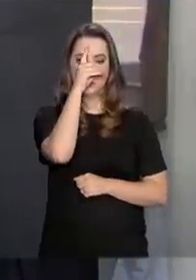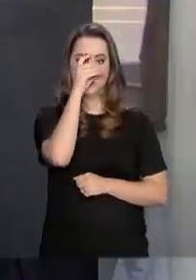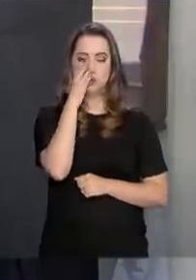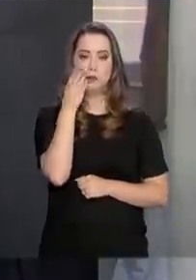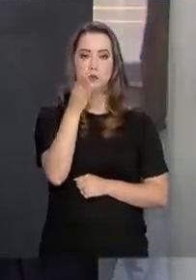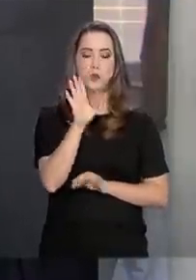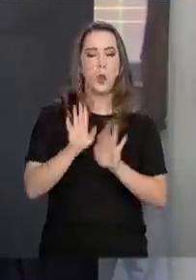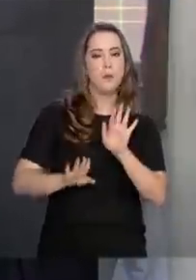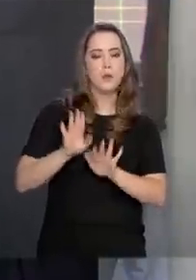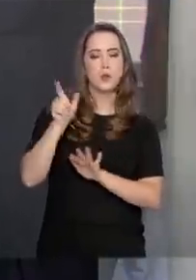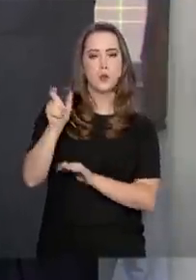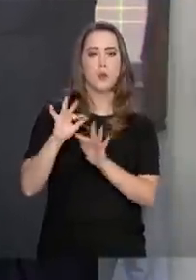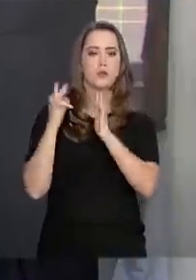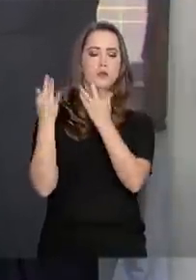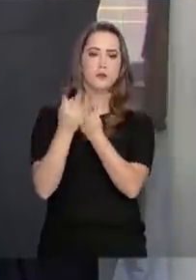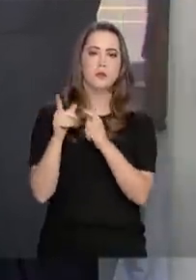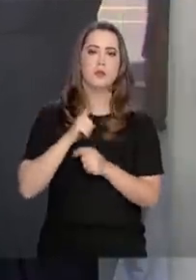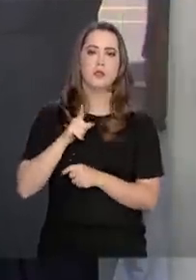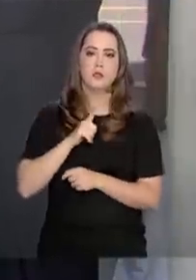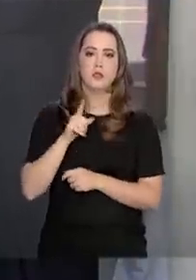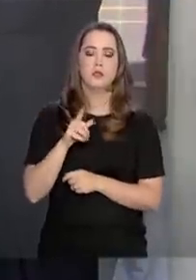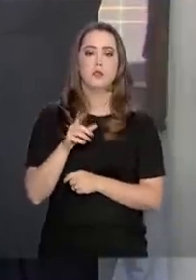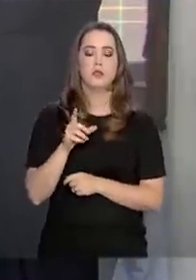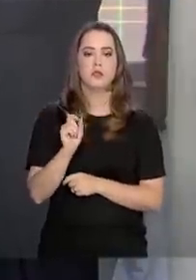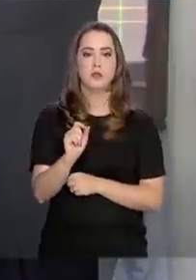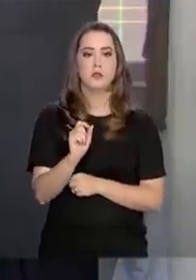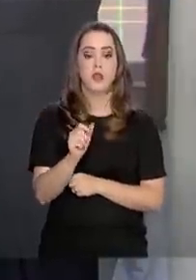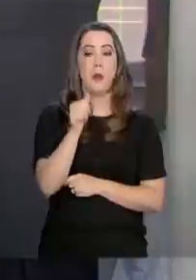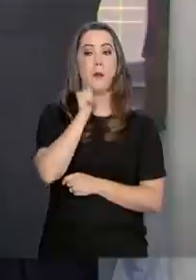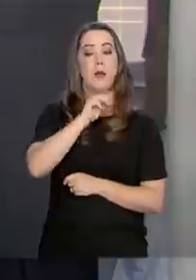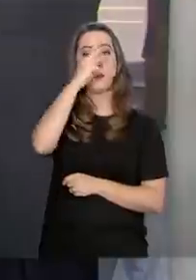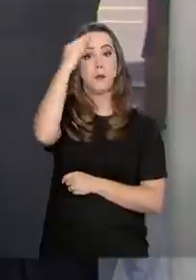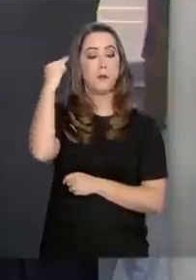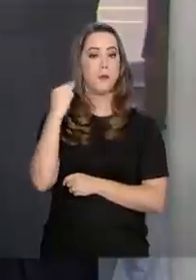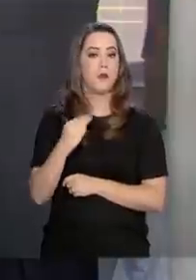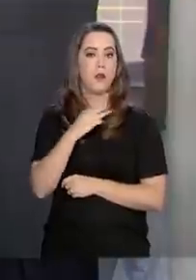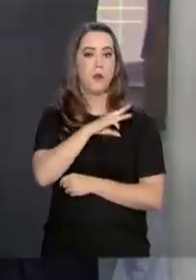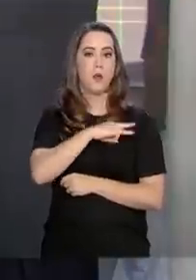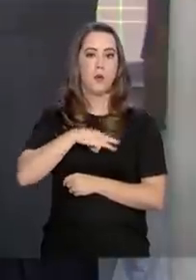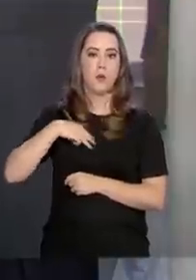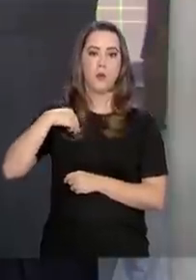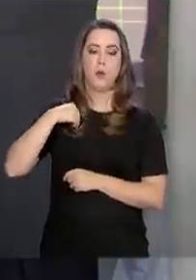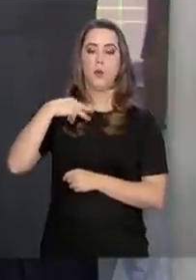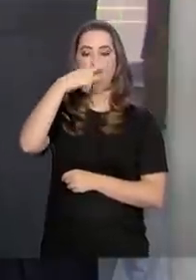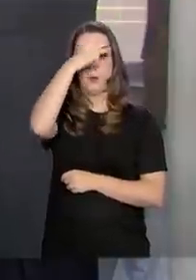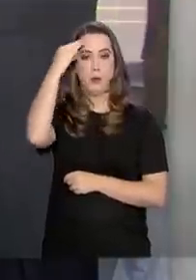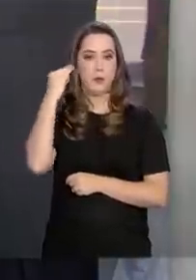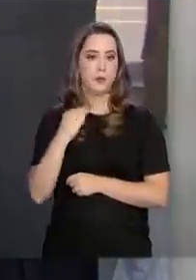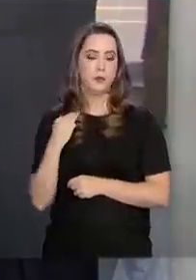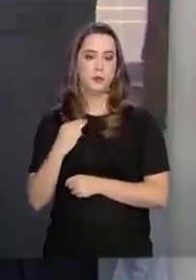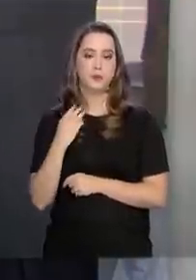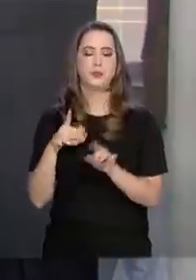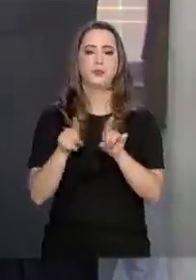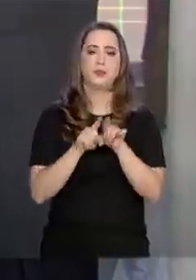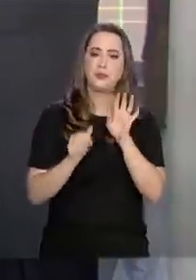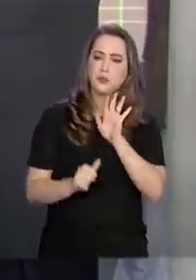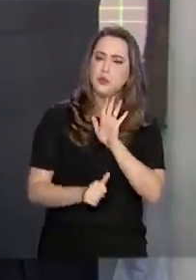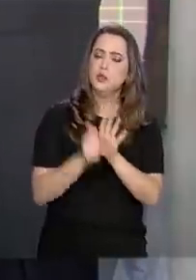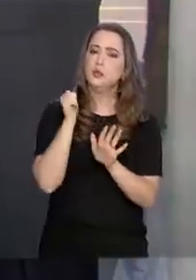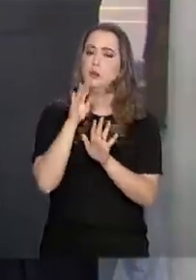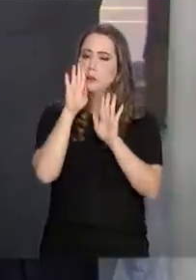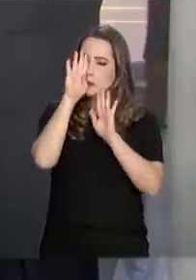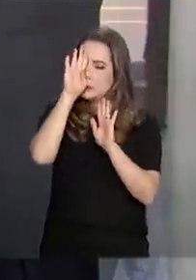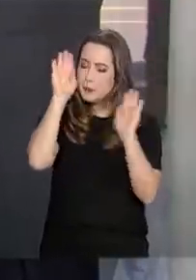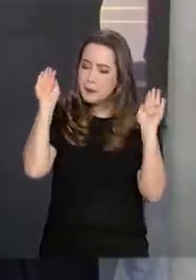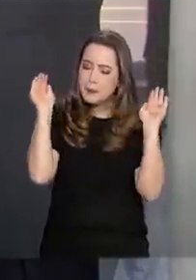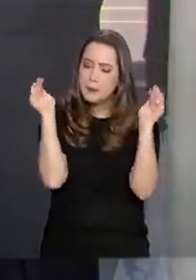Einstein alguns familiares, entre eles a primeira-dama Michele Bolsonaro. Uma das principais